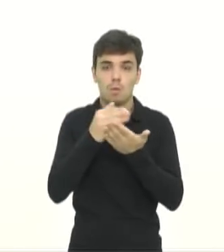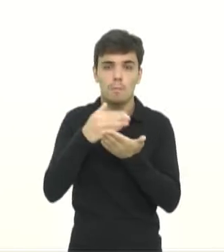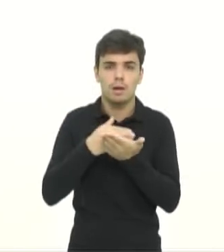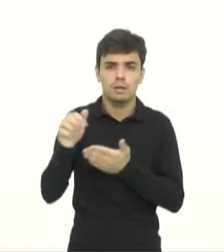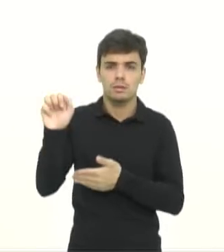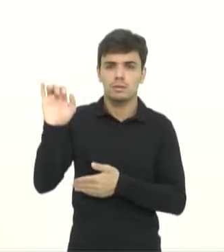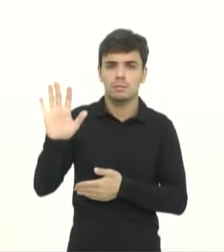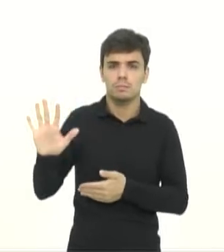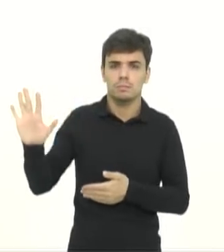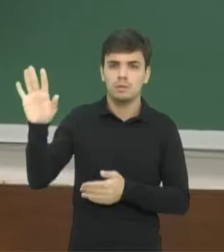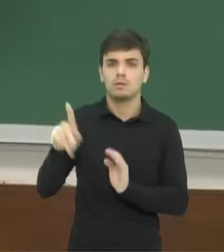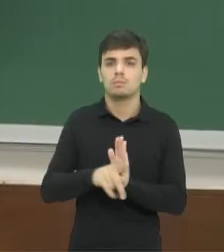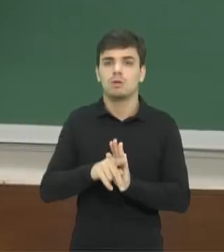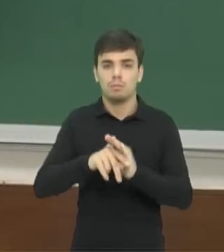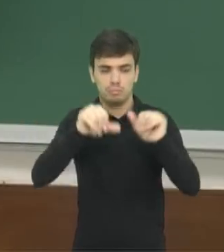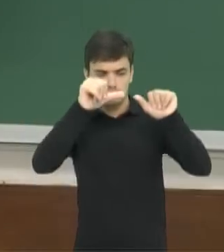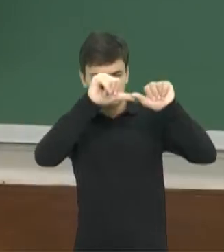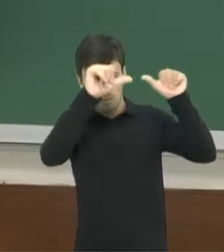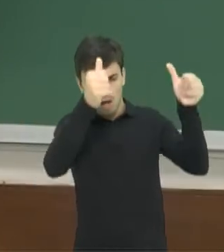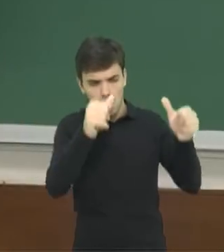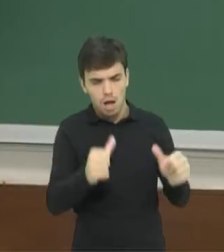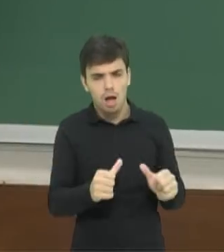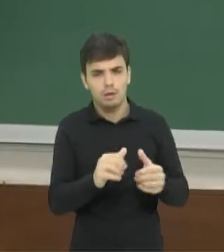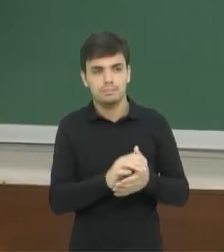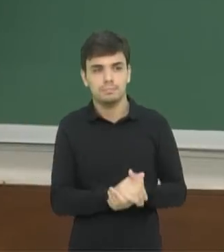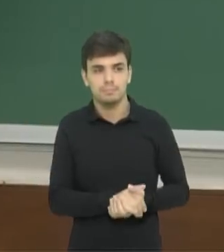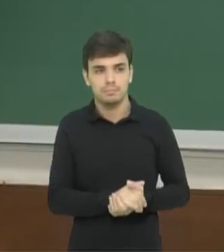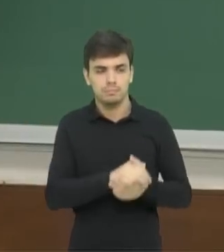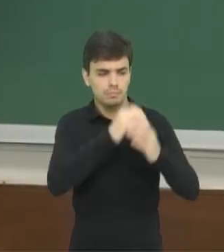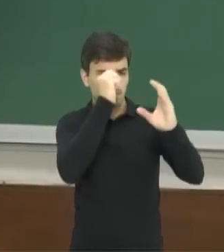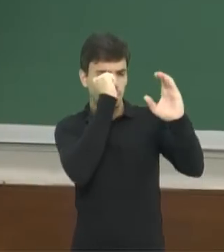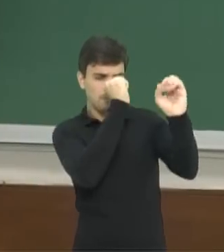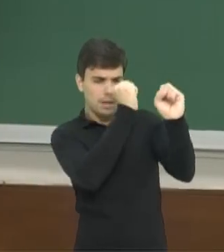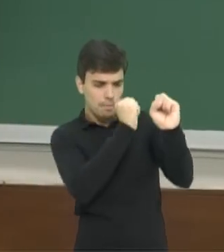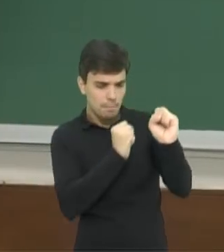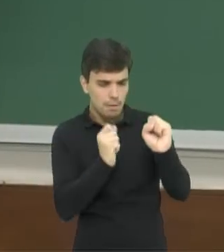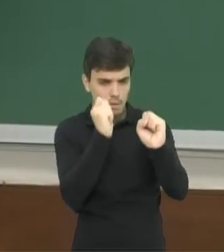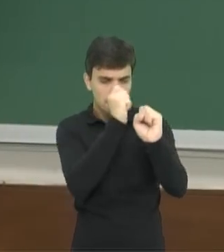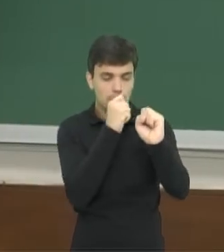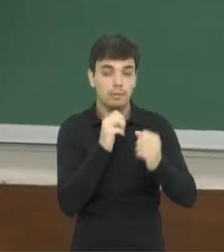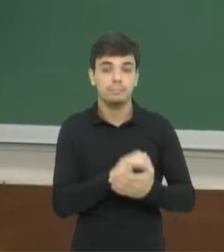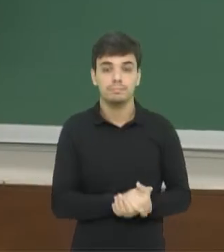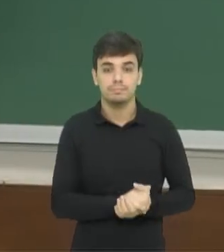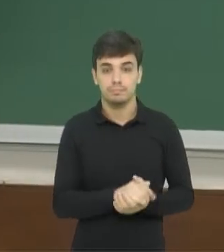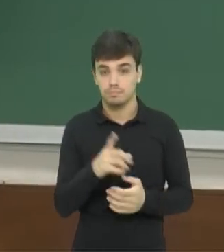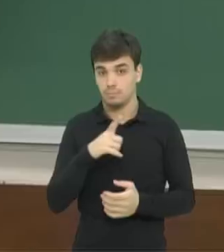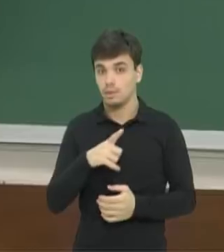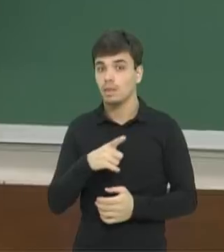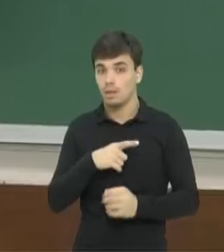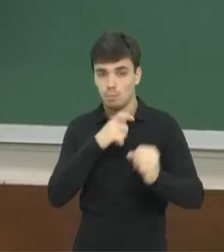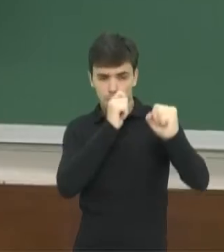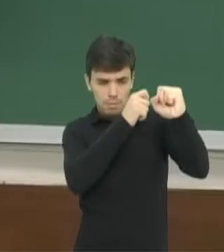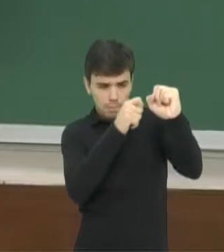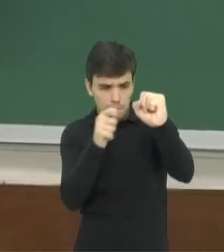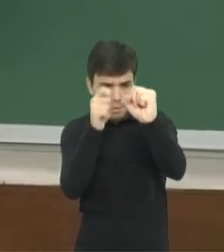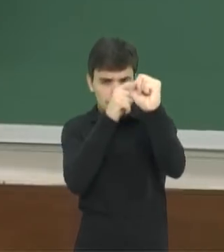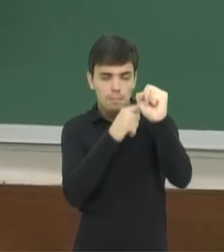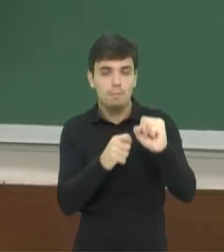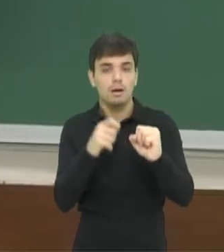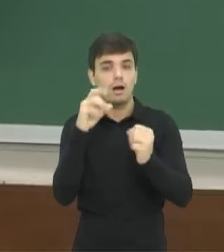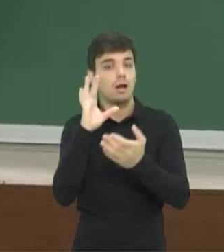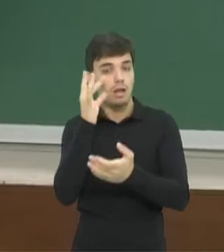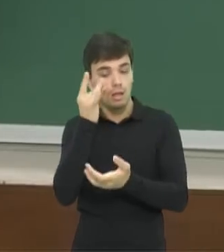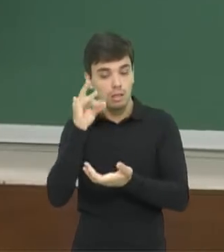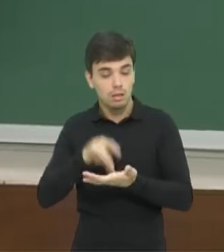imagens ali sobre a escultura. Então, prestem bem atenção que aqui a gente já tem uma escultura realista, né, do período do